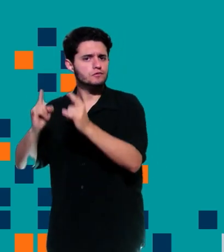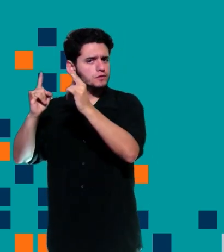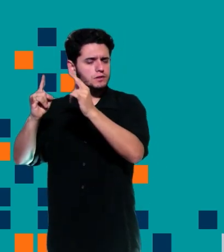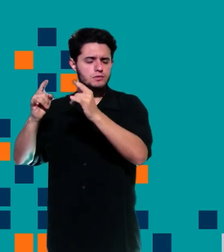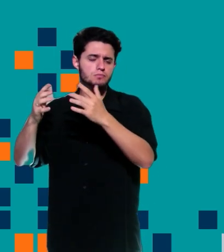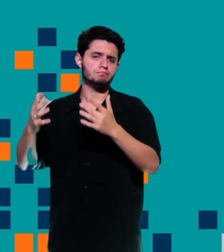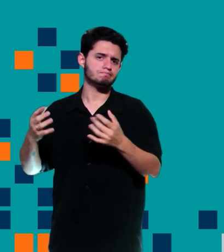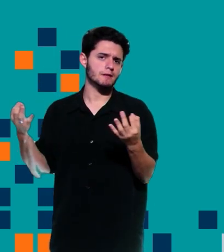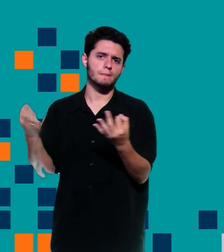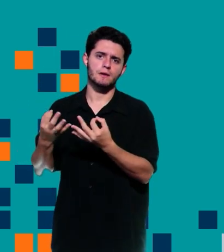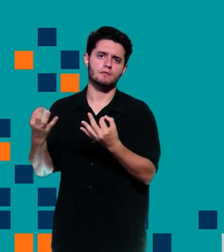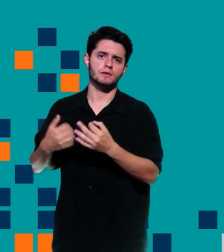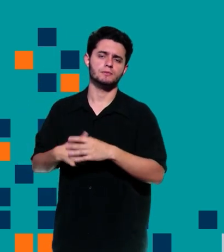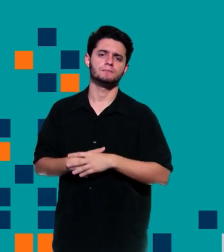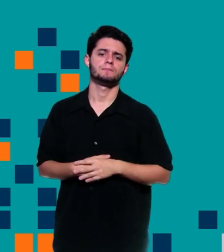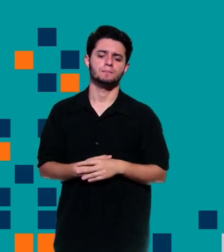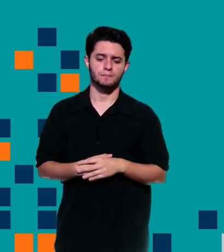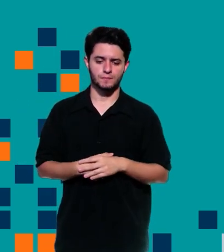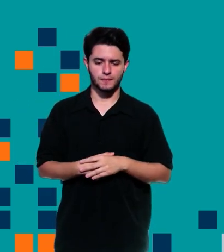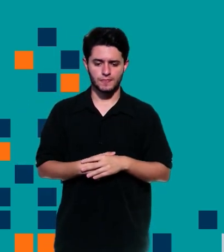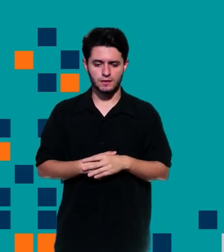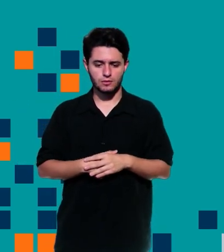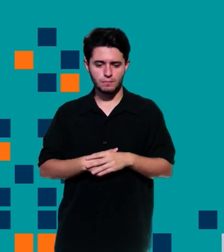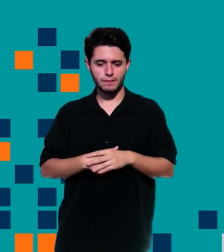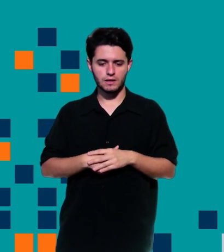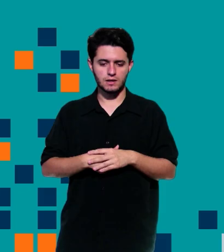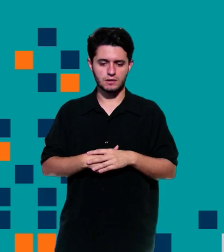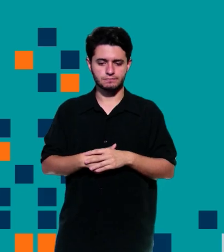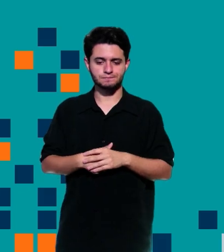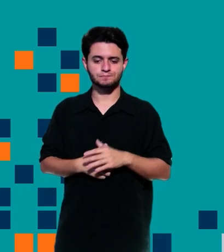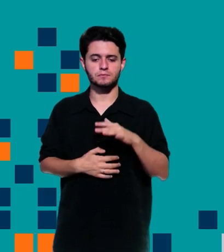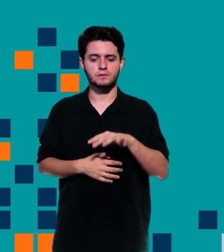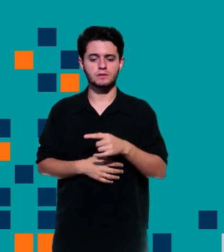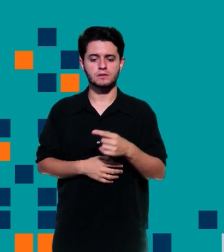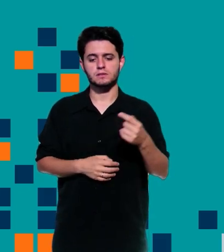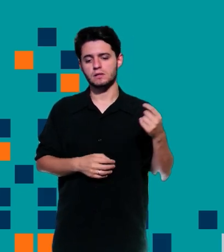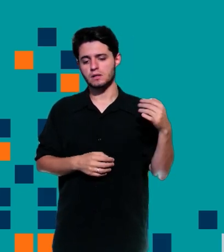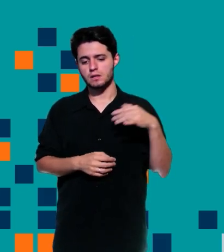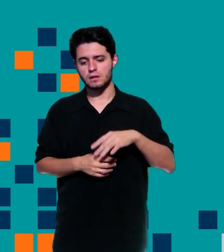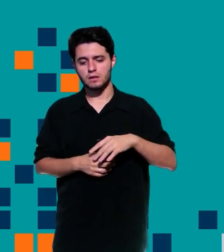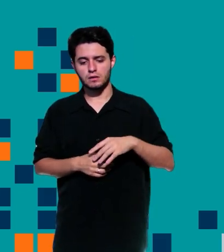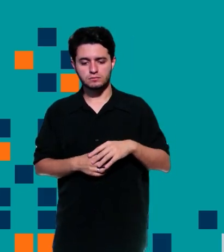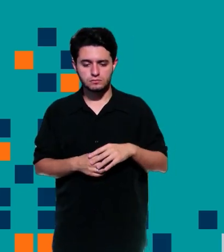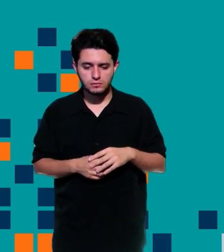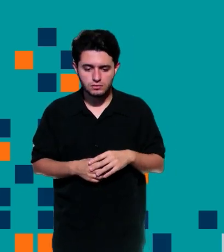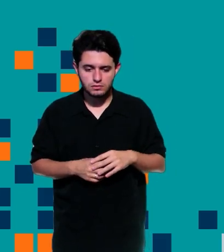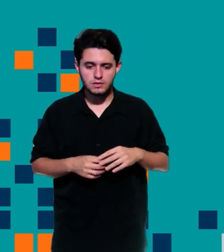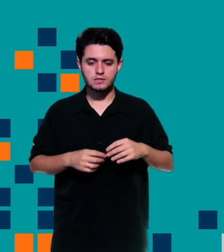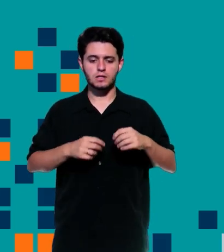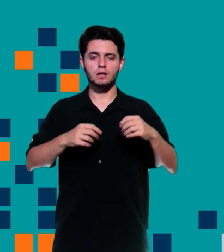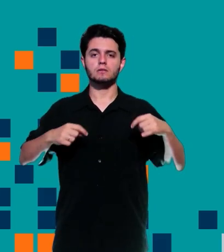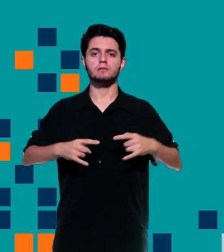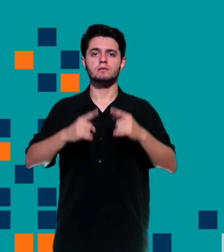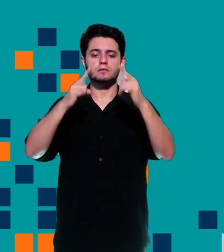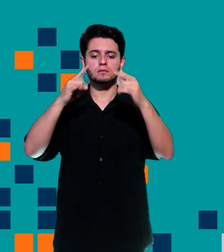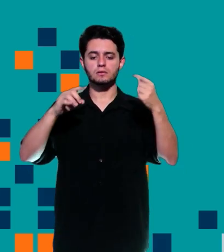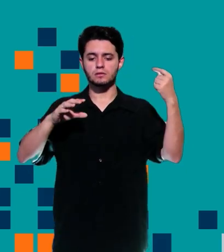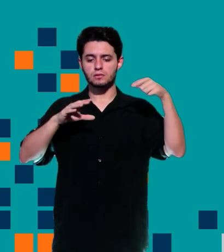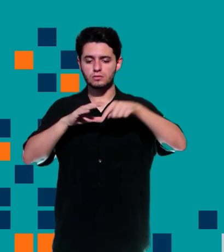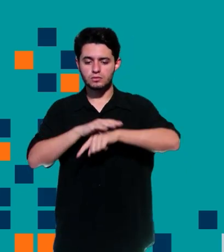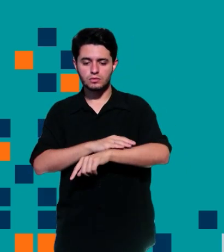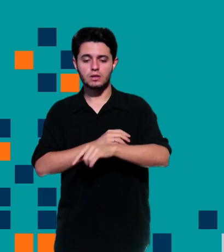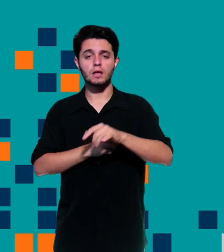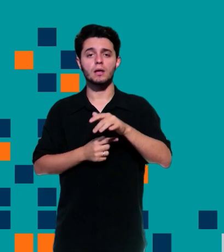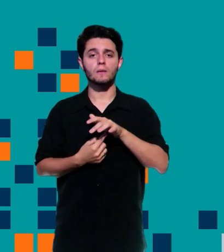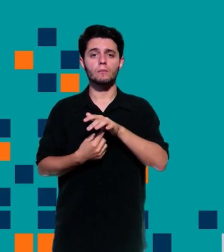chegavam cansados, mas eles desciam levemente, era uma inclinação de 5%, e ia percorrendo a expografia, que ia